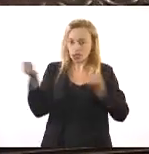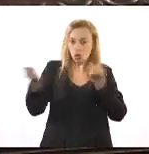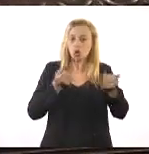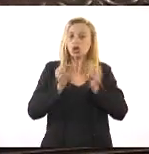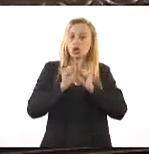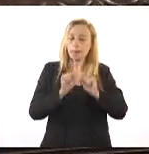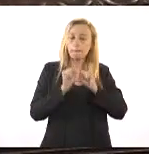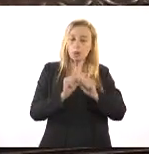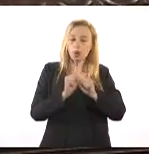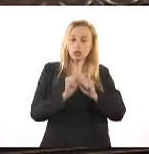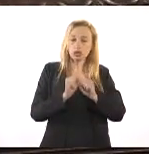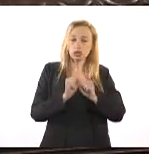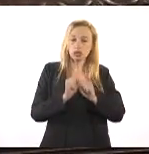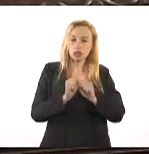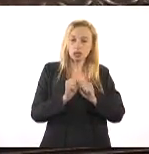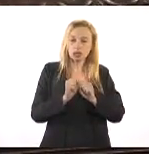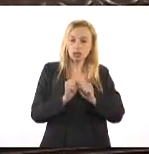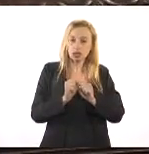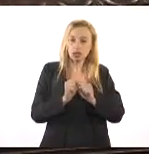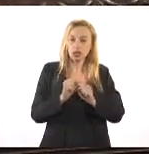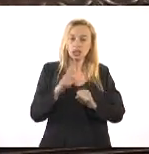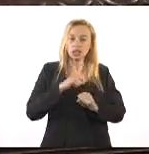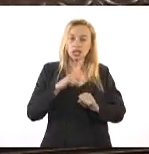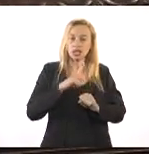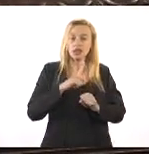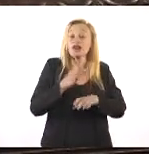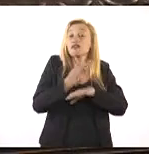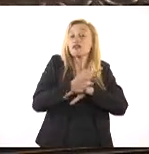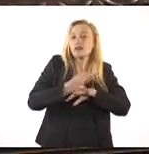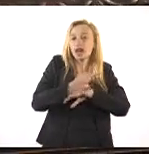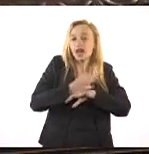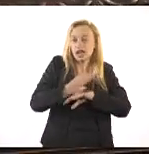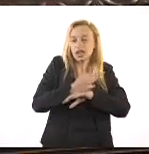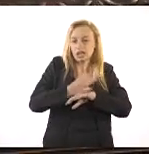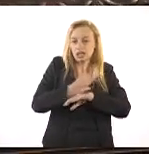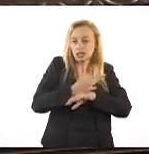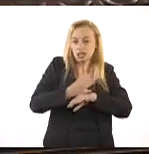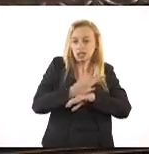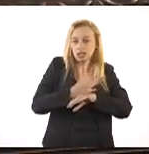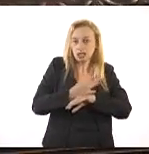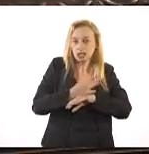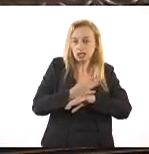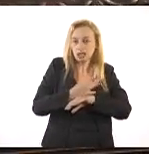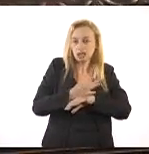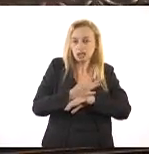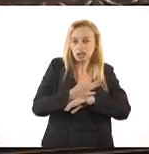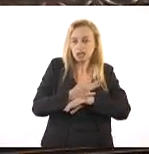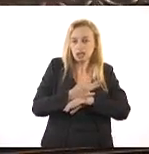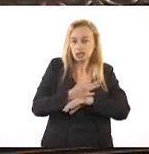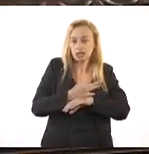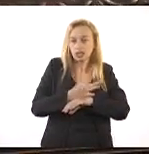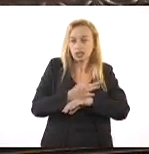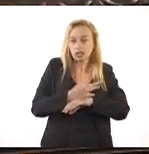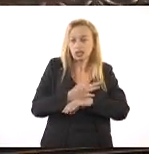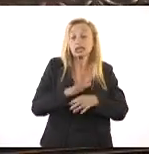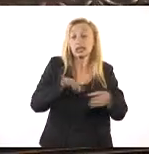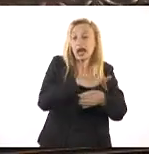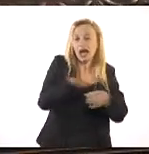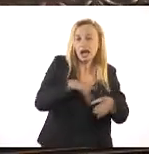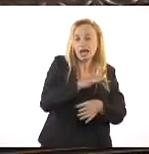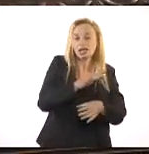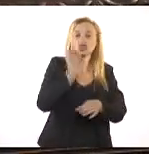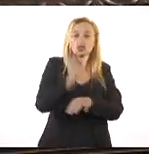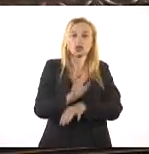ser antecipado férias coletivas na rede estadual de saúde, solicitei que